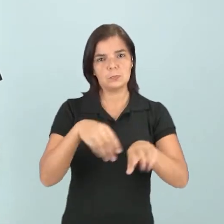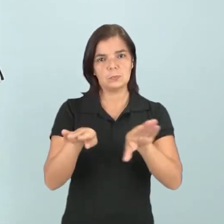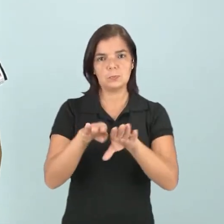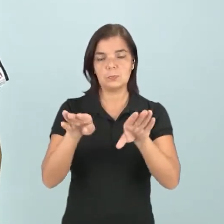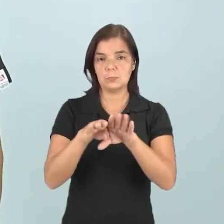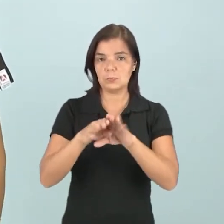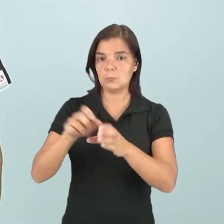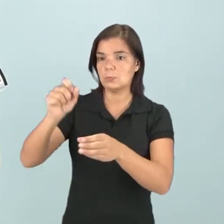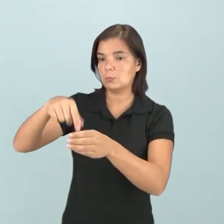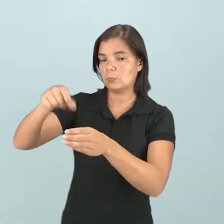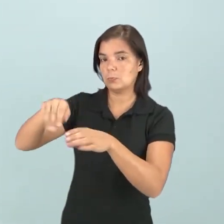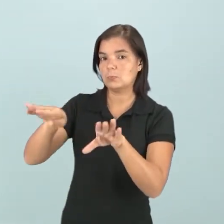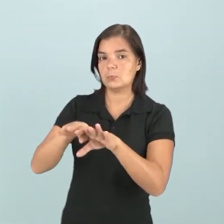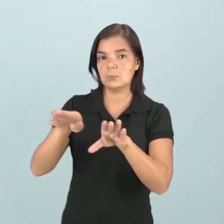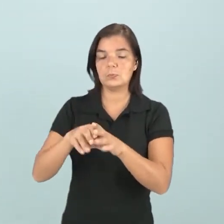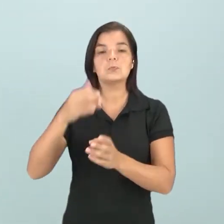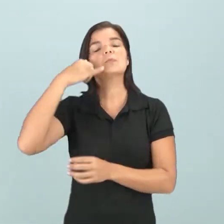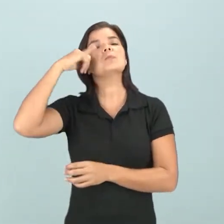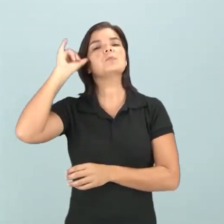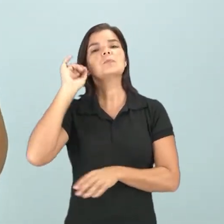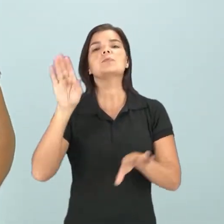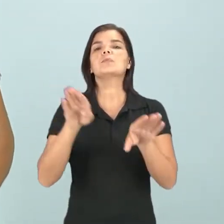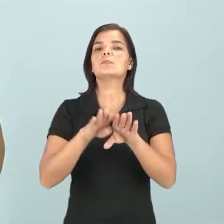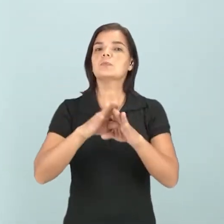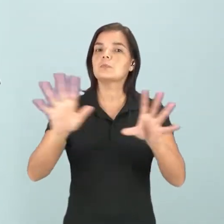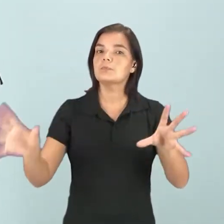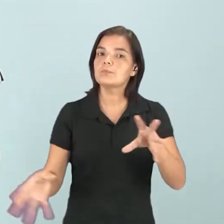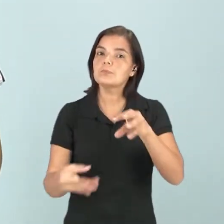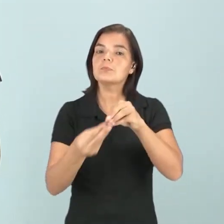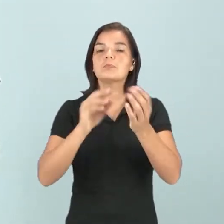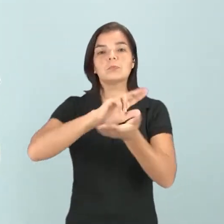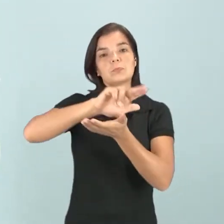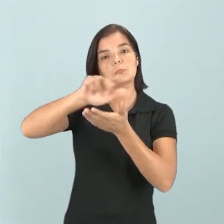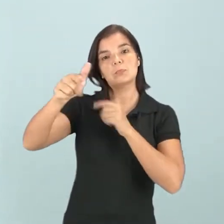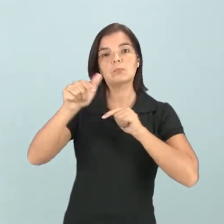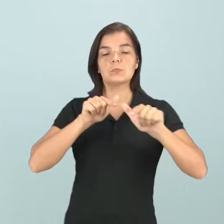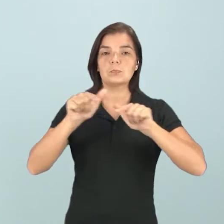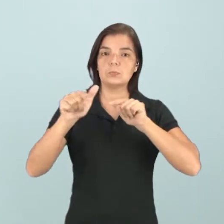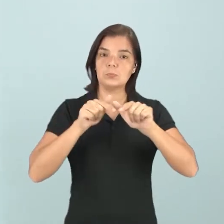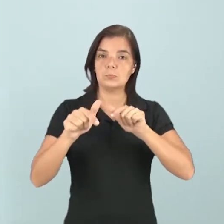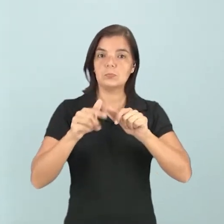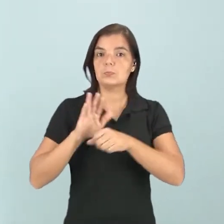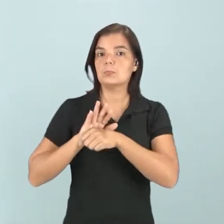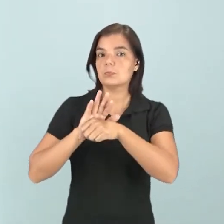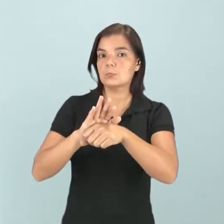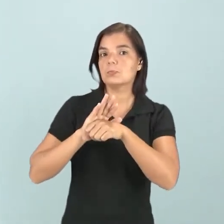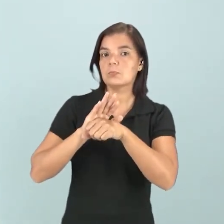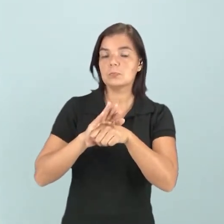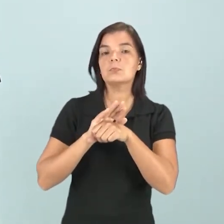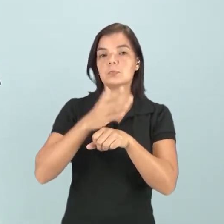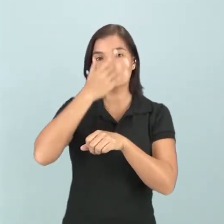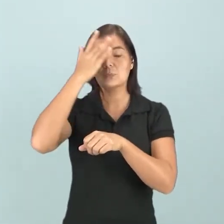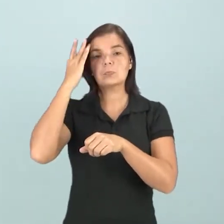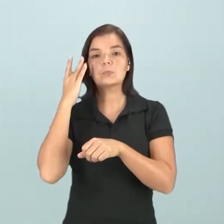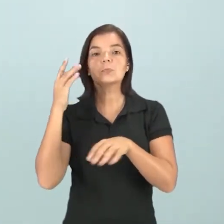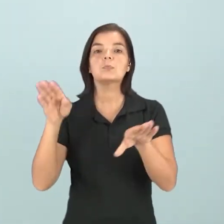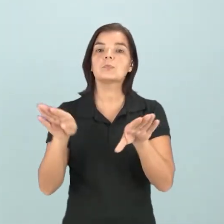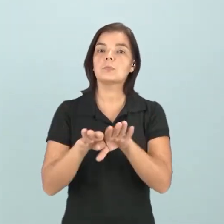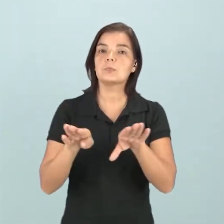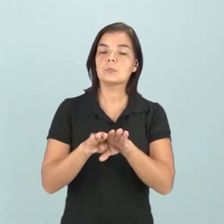e da pecuária, né, o agronegócio ele inclui também várias atividades fornecidas, né, pelos fornecedores,